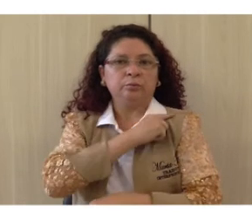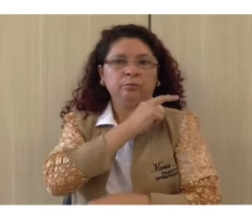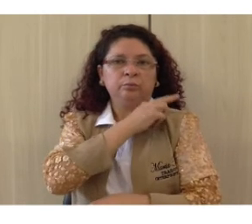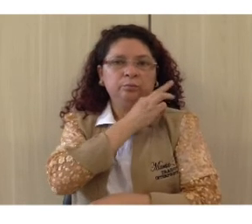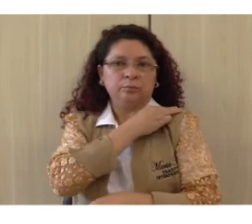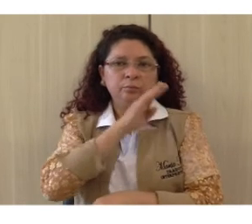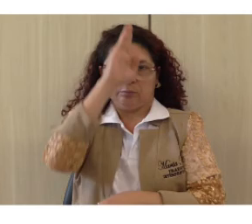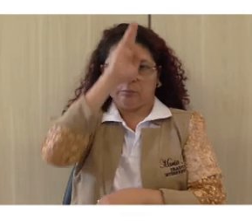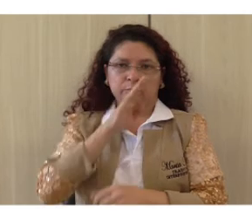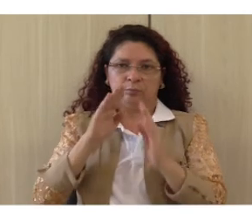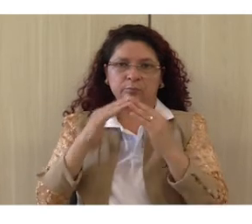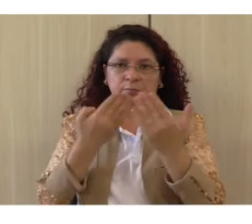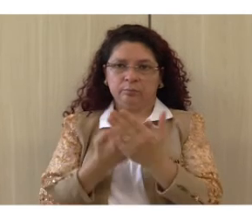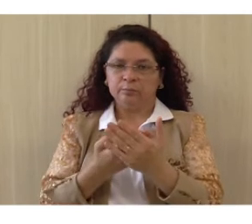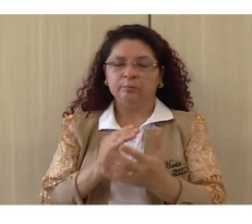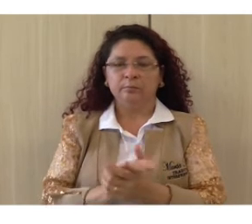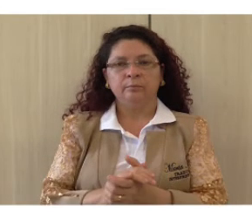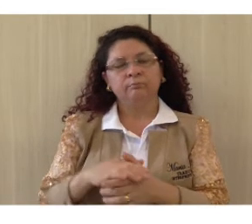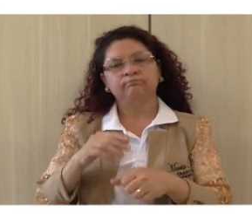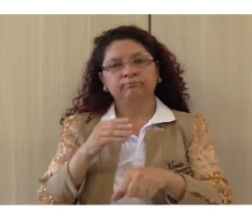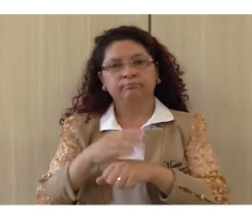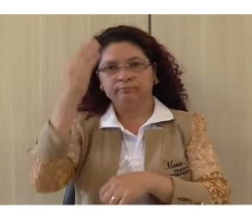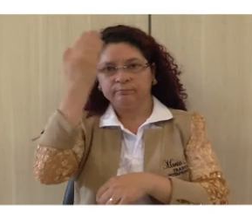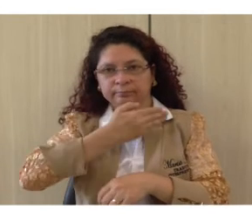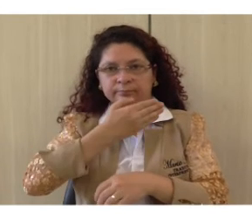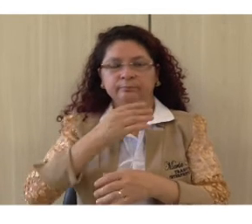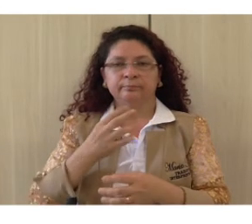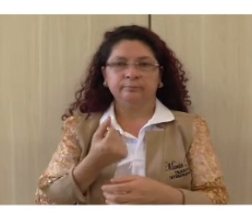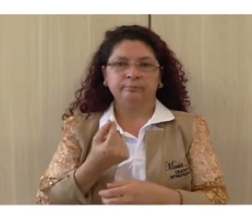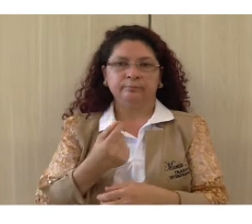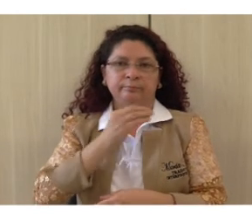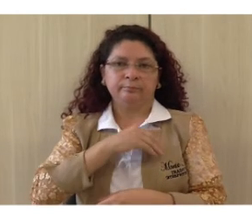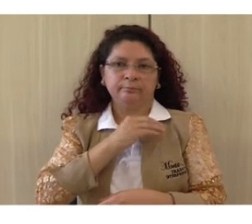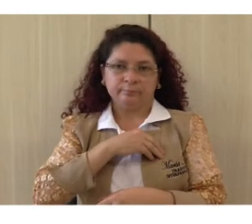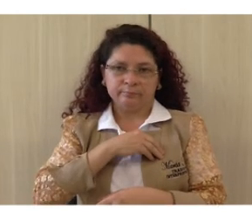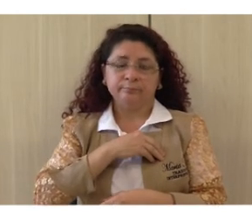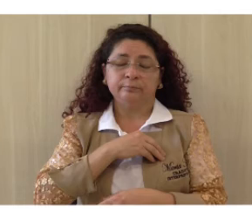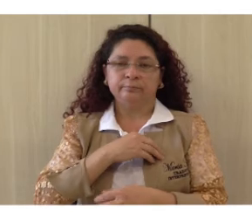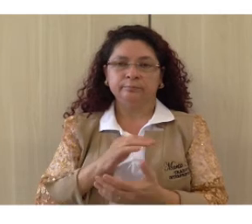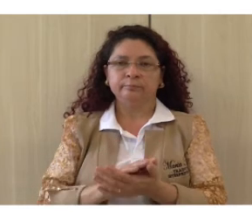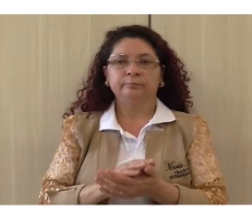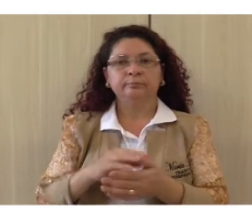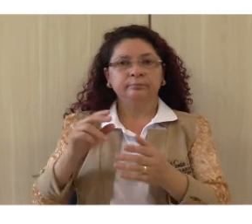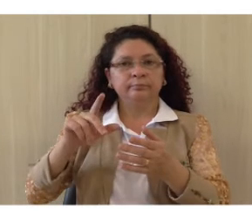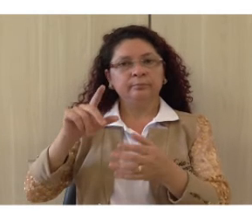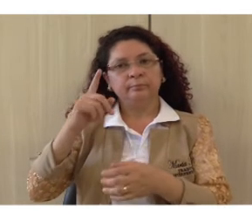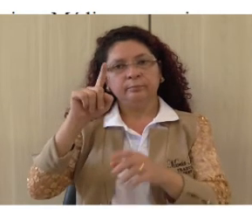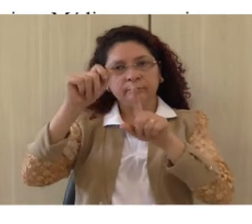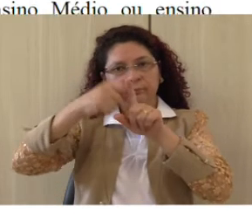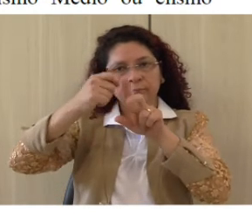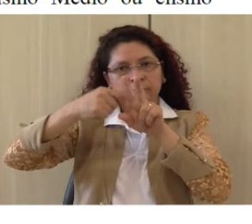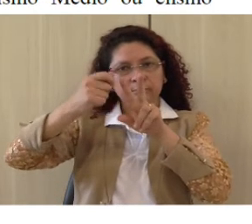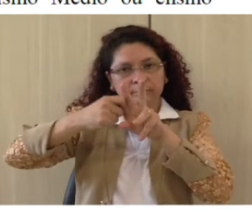B. Comprovantes de rendimentos para apuração e comprovação da renda familiar bruta per capita nos últimos 3 meses